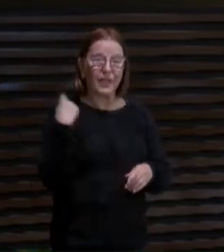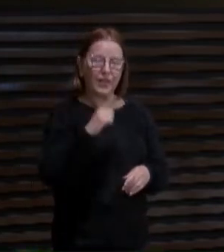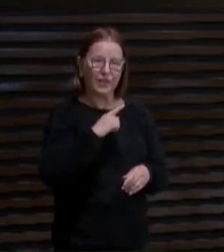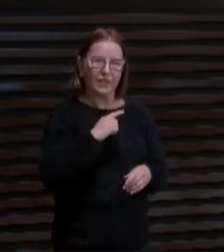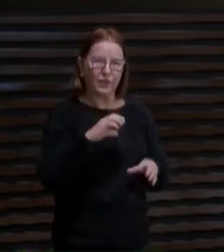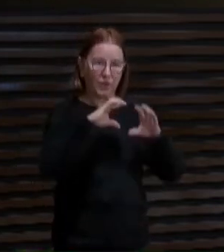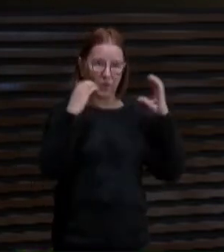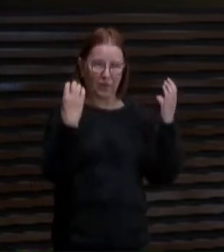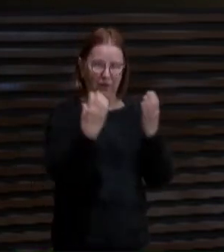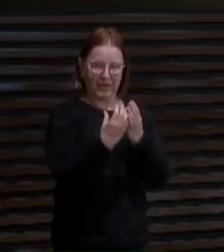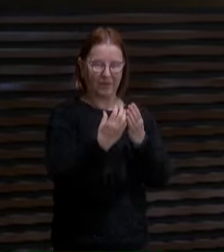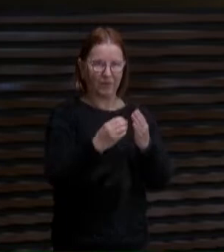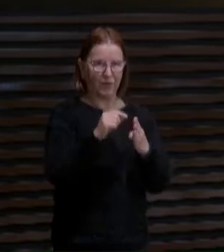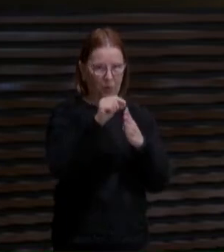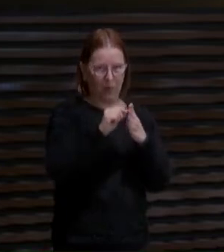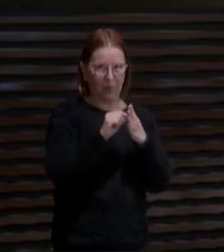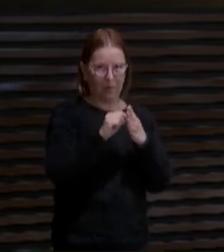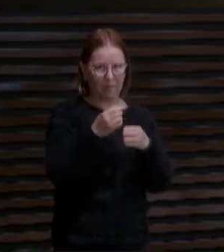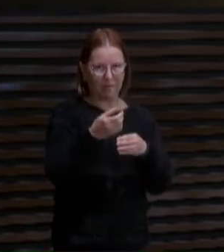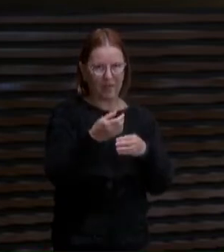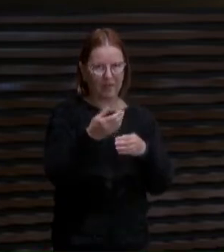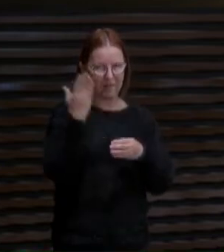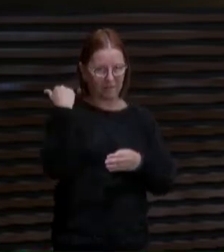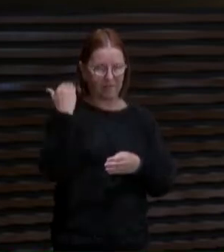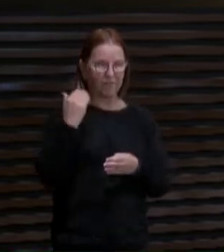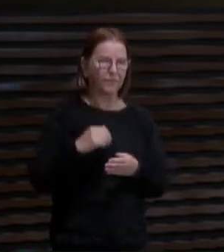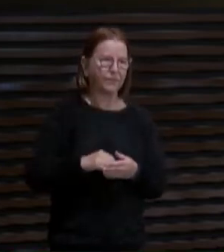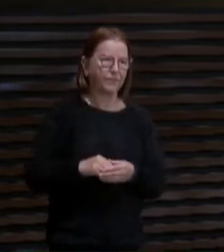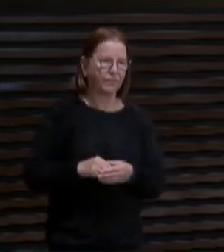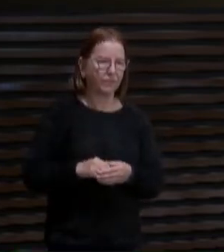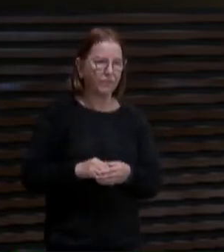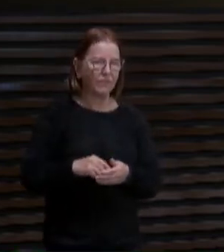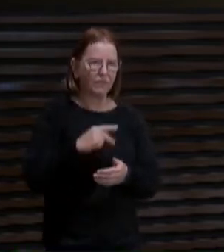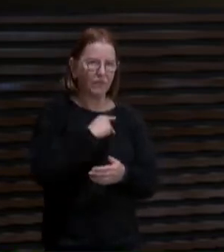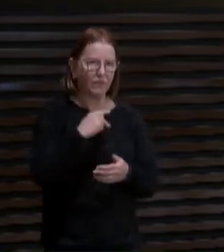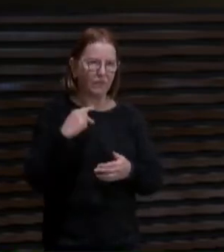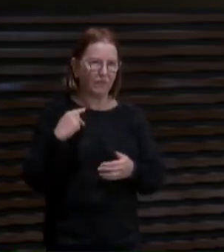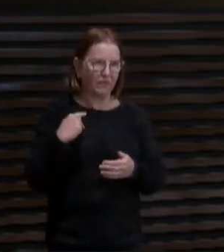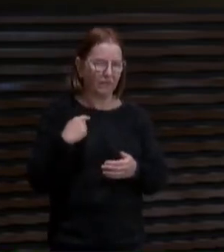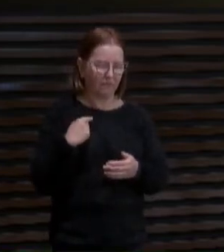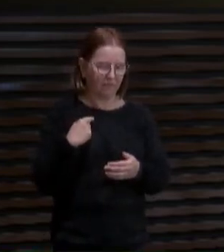mês passado e o pastor